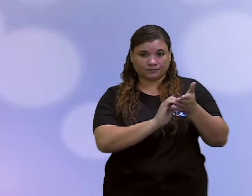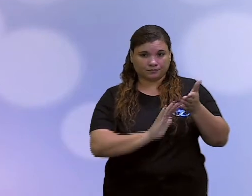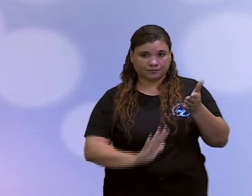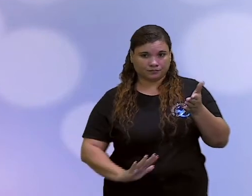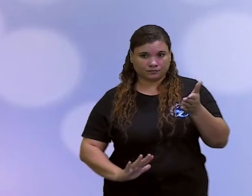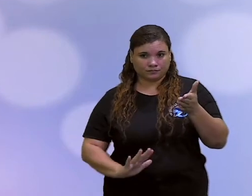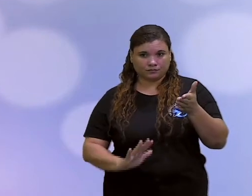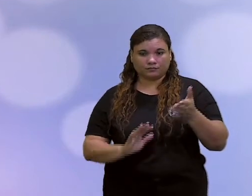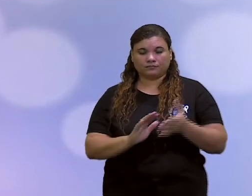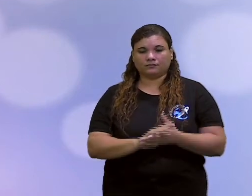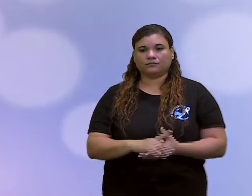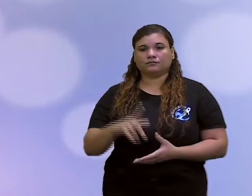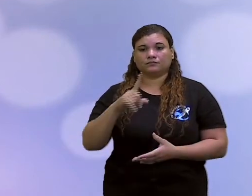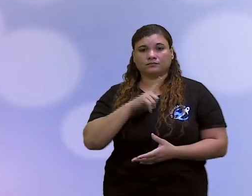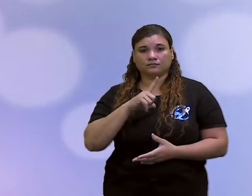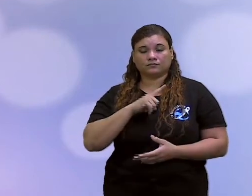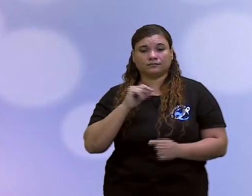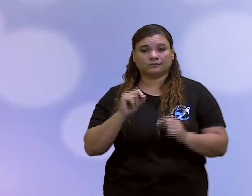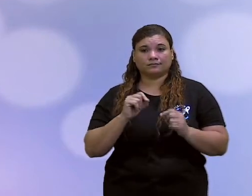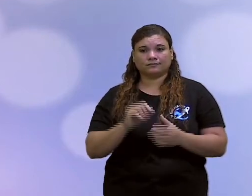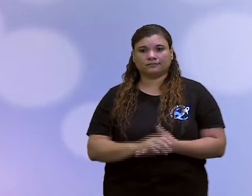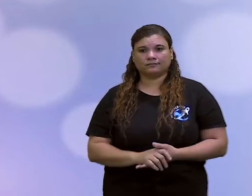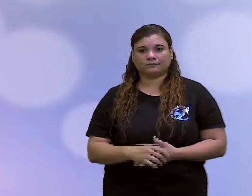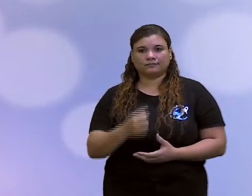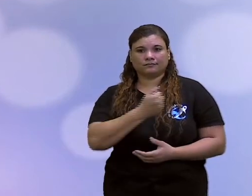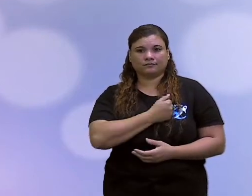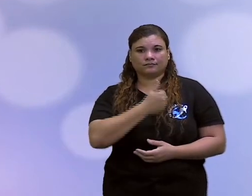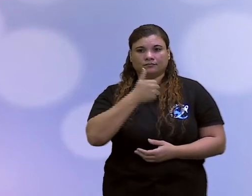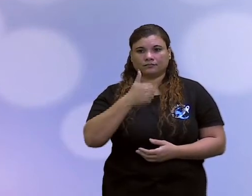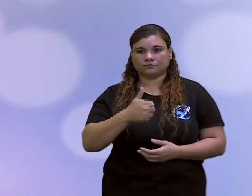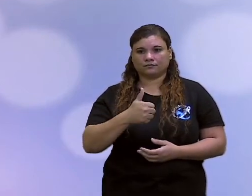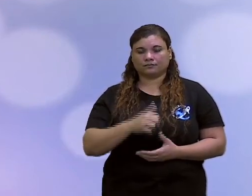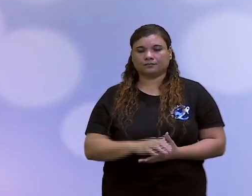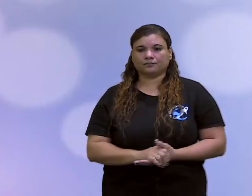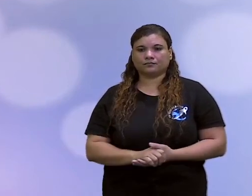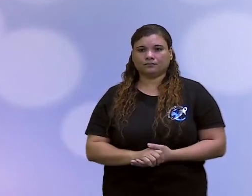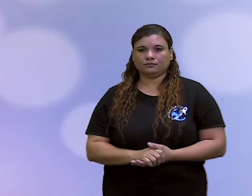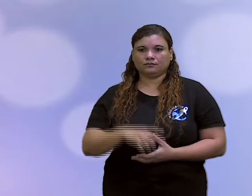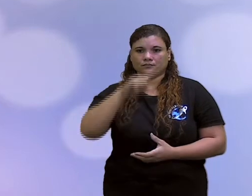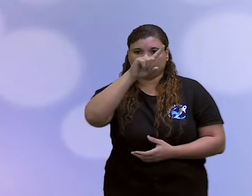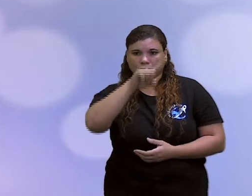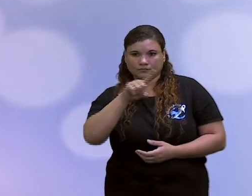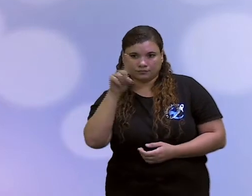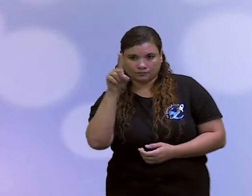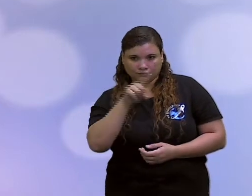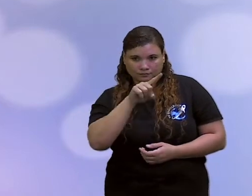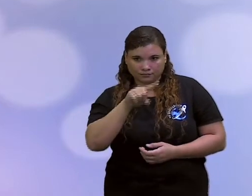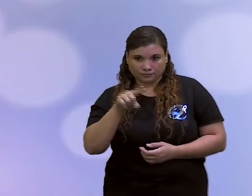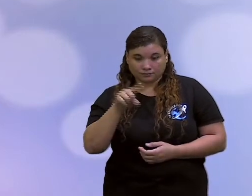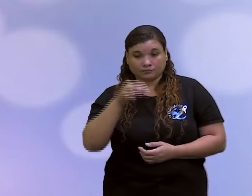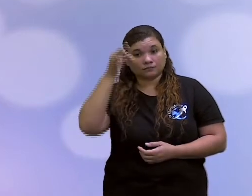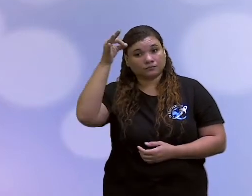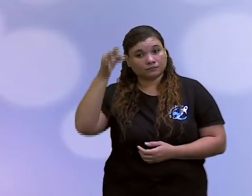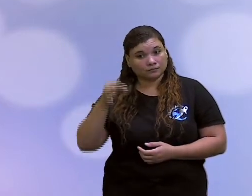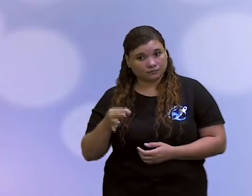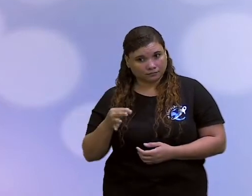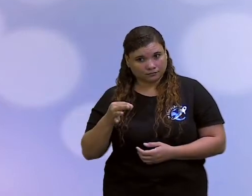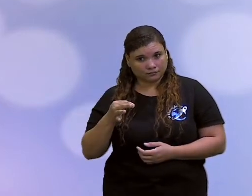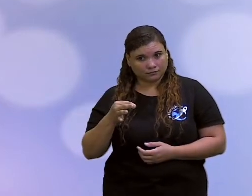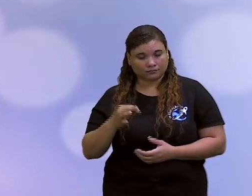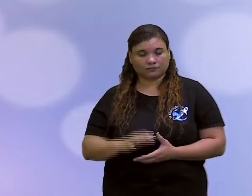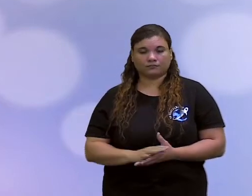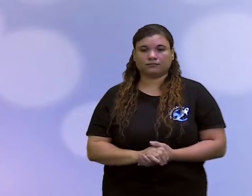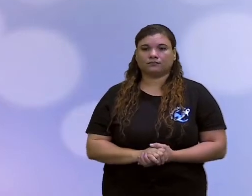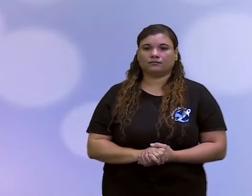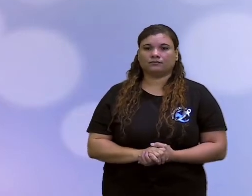mesmo. Então, temos lá. Exercício número 1 que diz assim: assinale a alternativa correta.